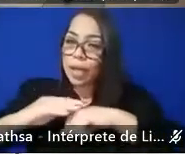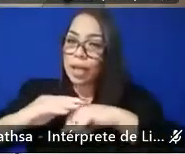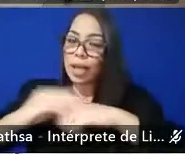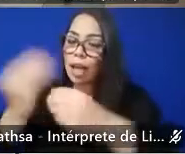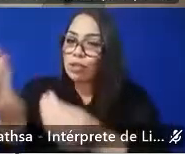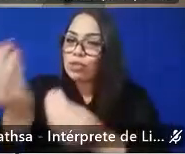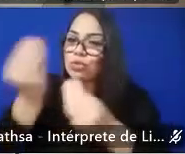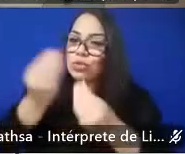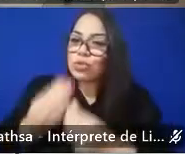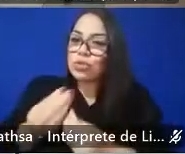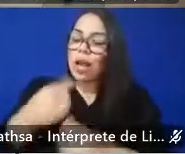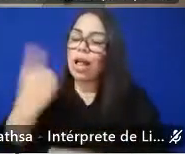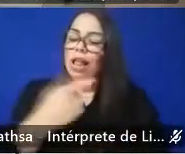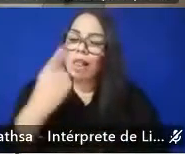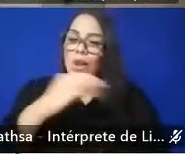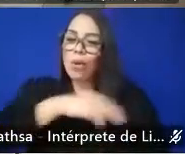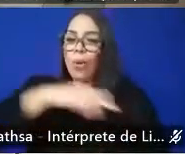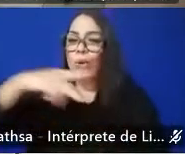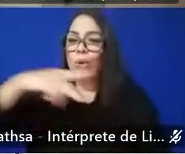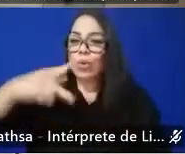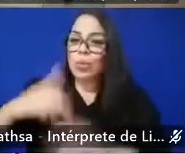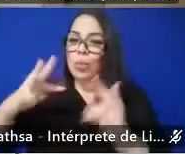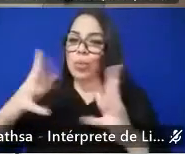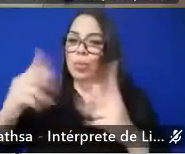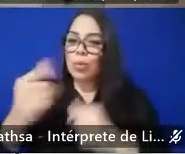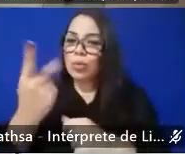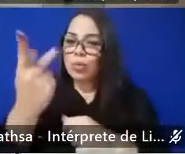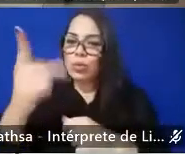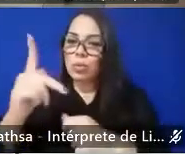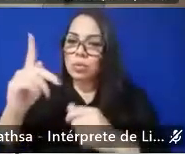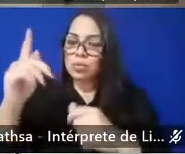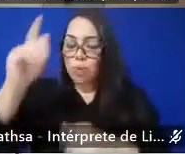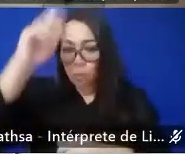Ministério Público todos os seus talentos e